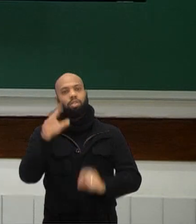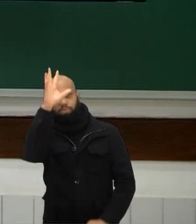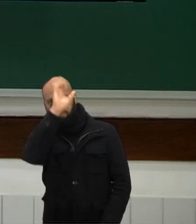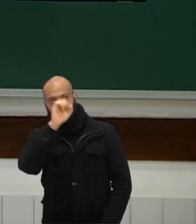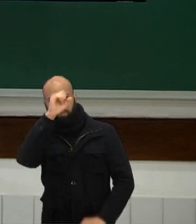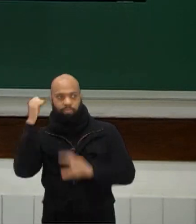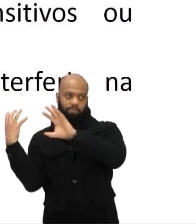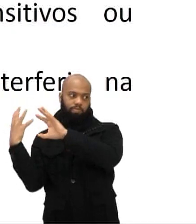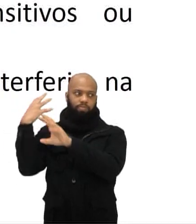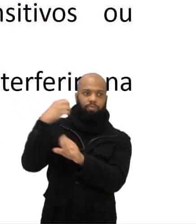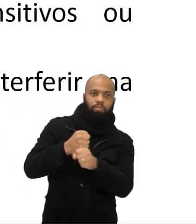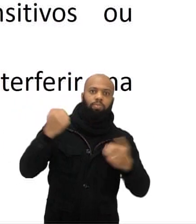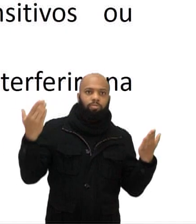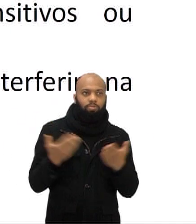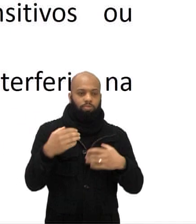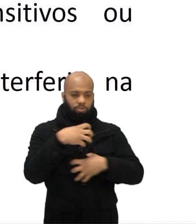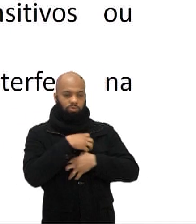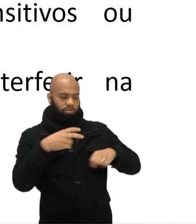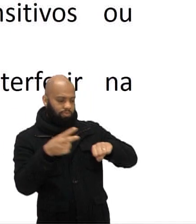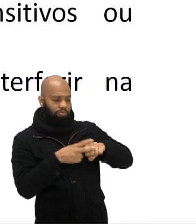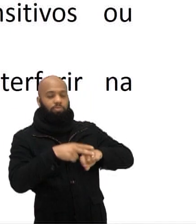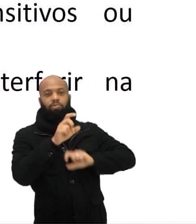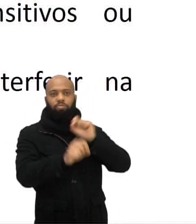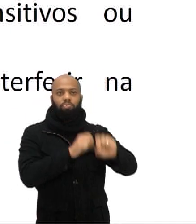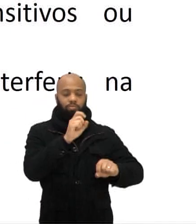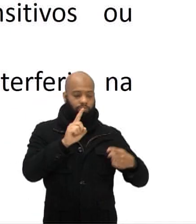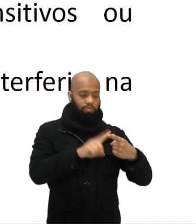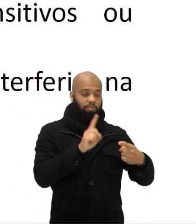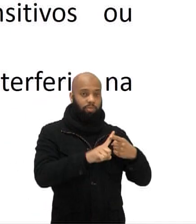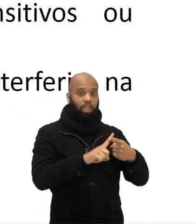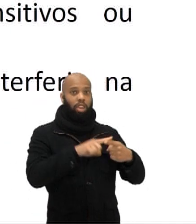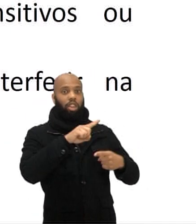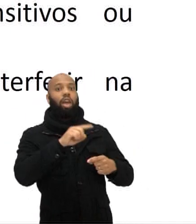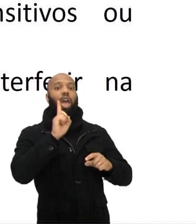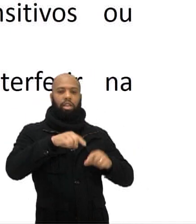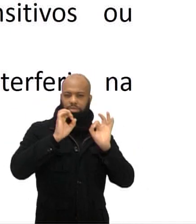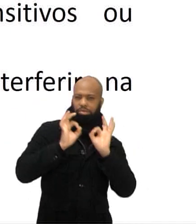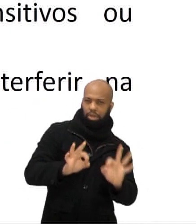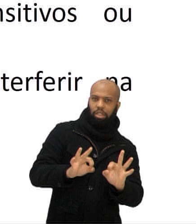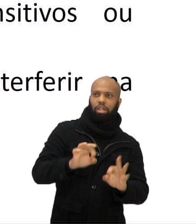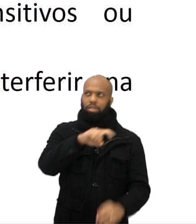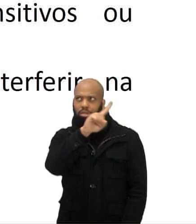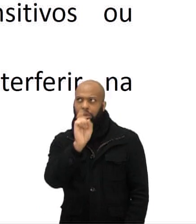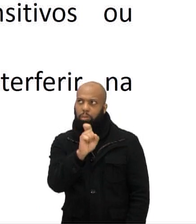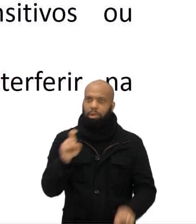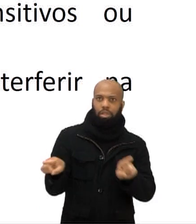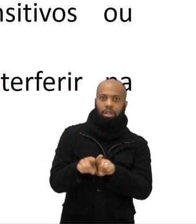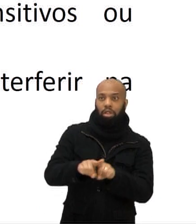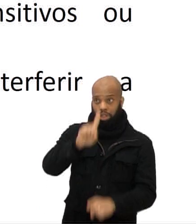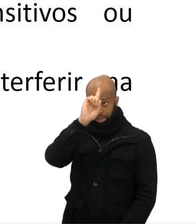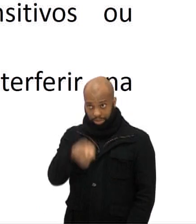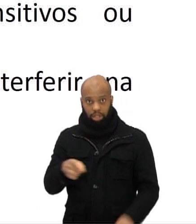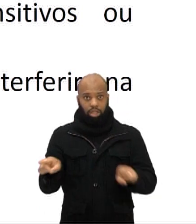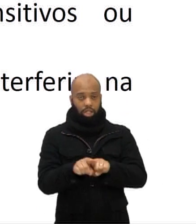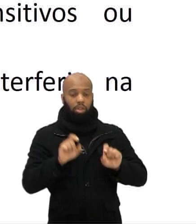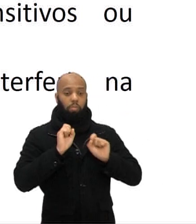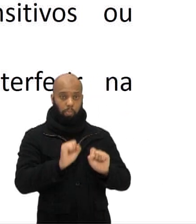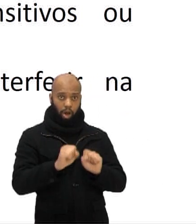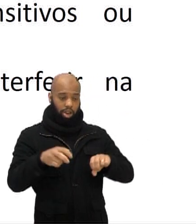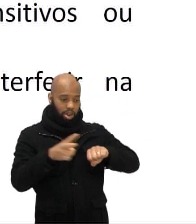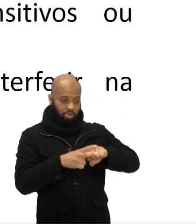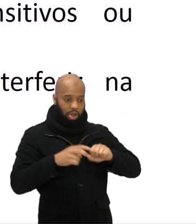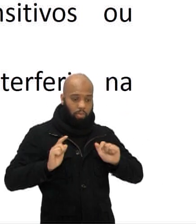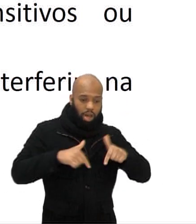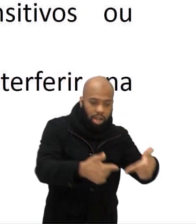vimos hoje, os modos verbais são indicativo, subjuntivo e imperativo. Os verbos podem ser de ação,